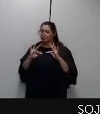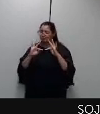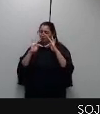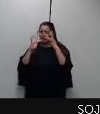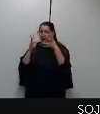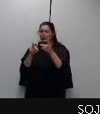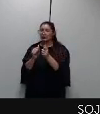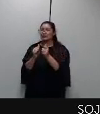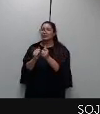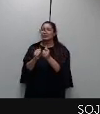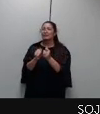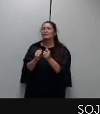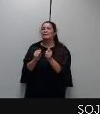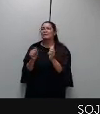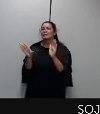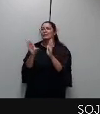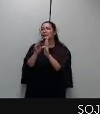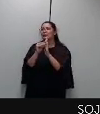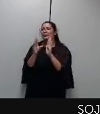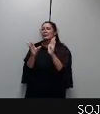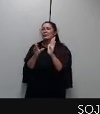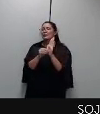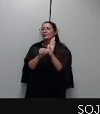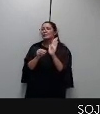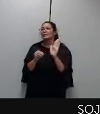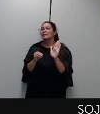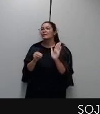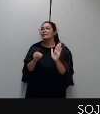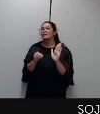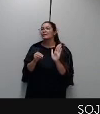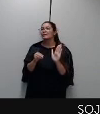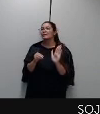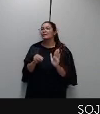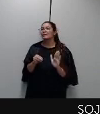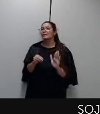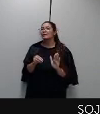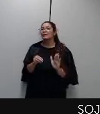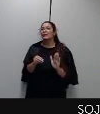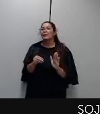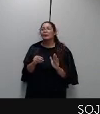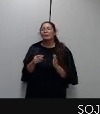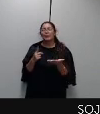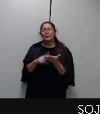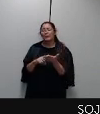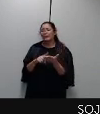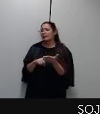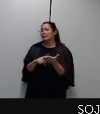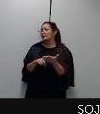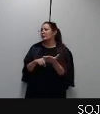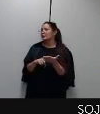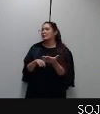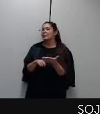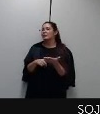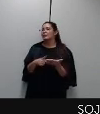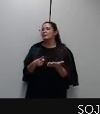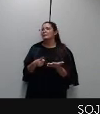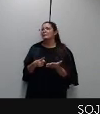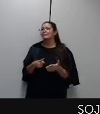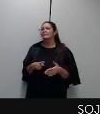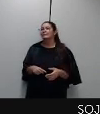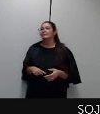colocadas são da kids aqui no norte acórdão local eu tenho que